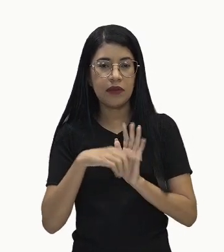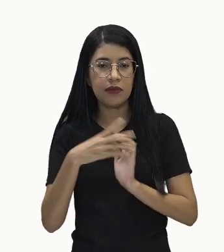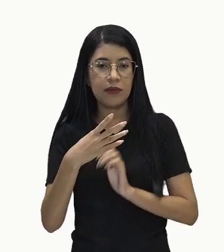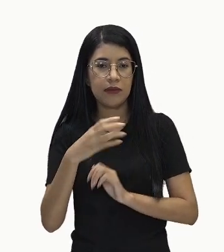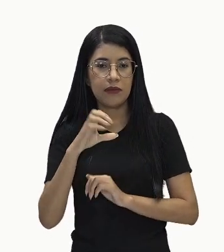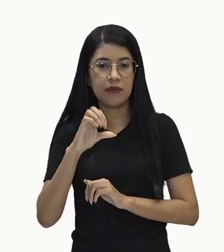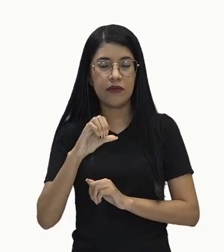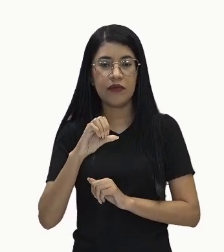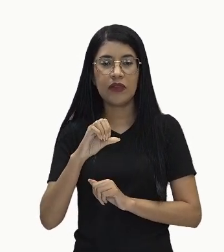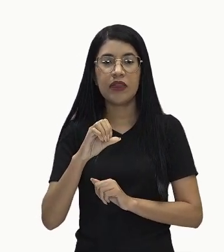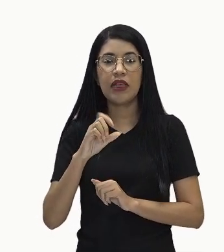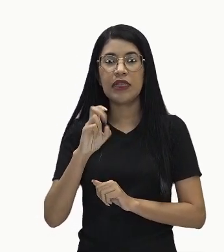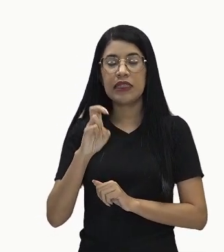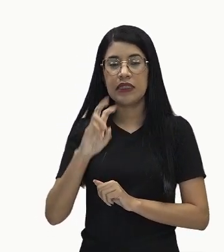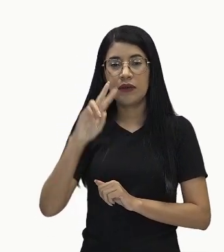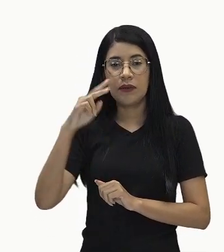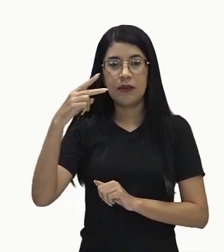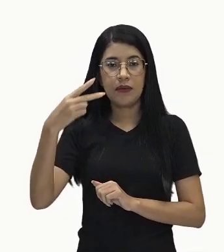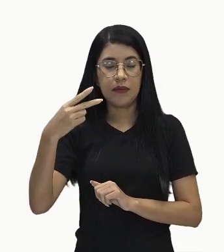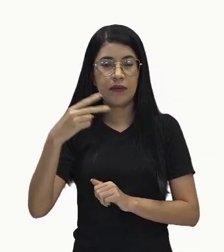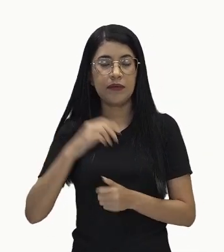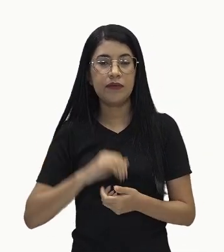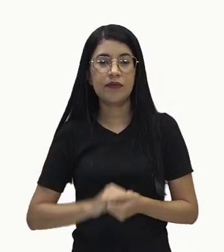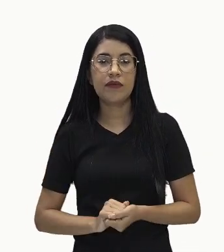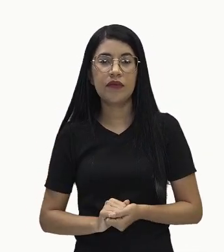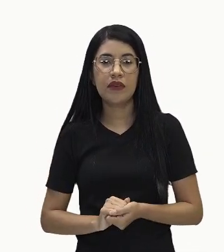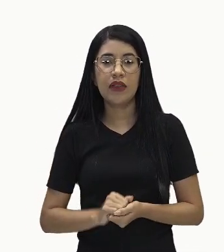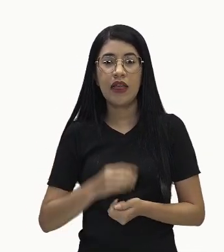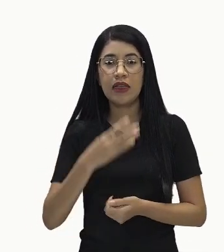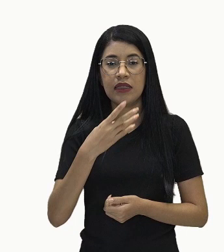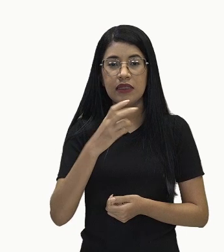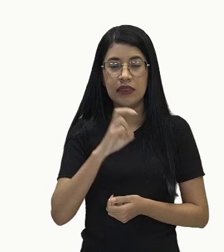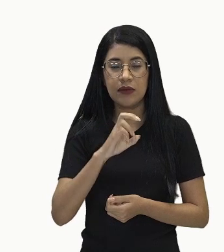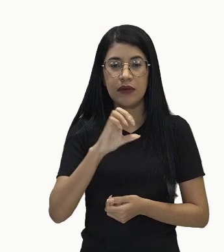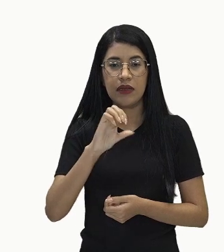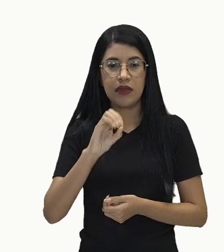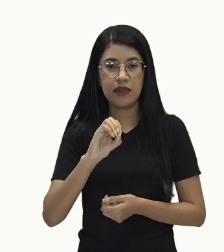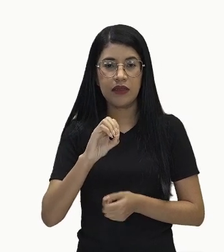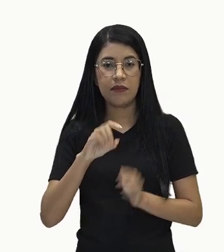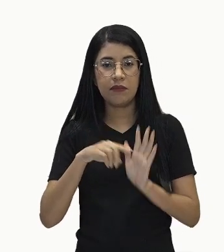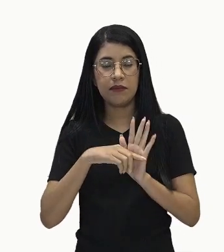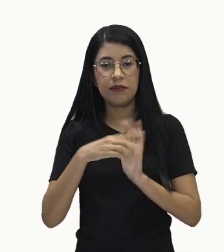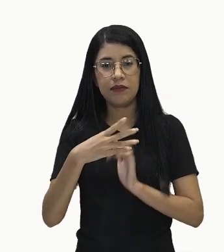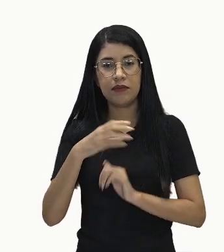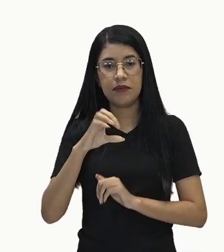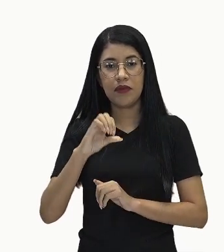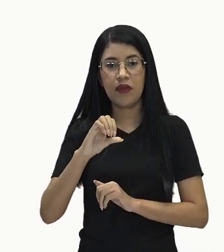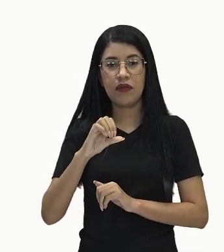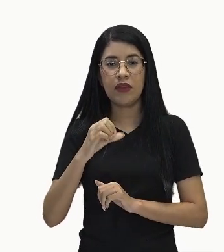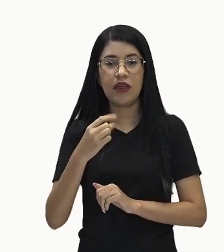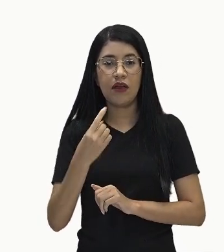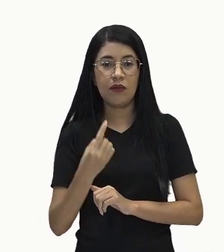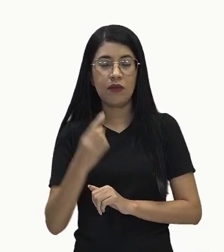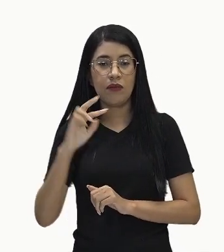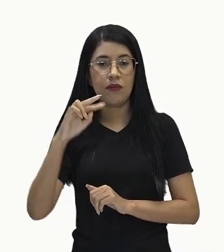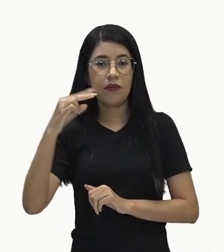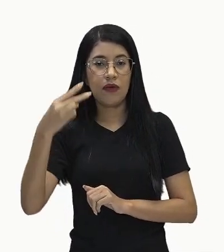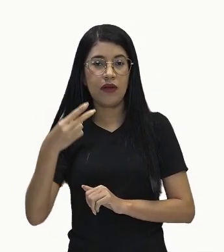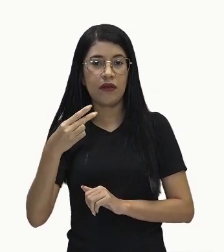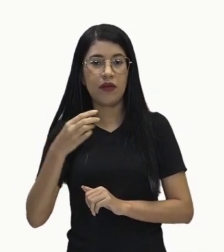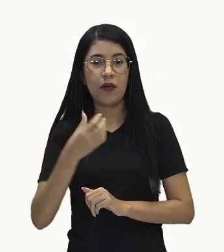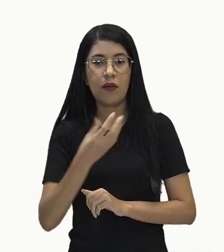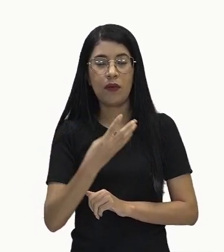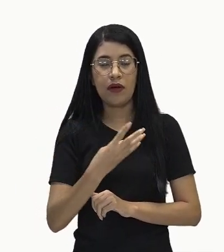quadrado. 54 menos 49 vai dar 5 ao quadrado. 50 menos 49 vai dar 1